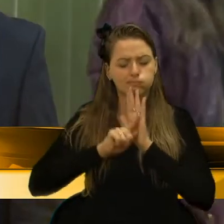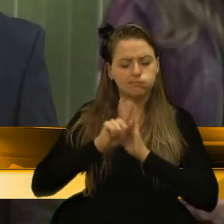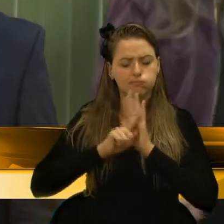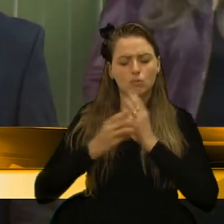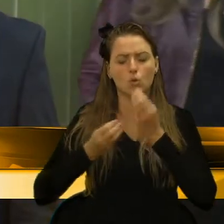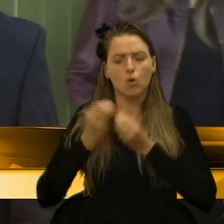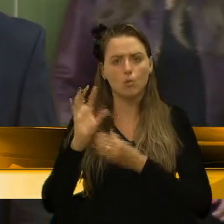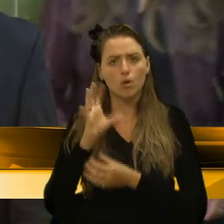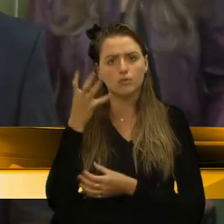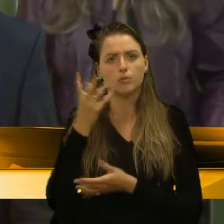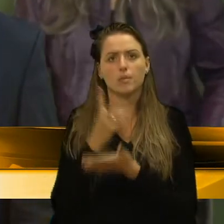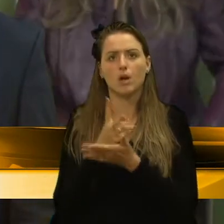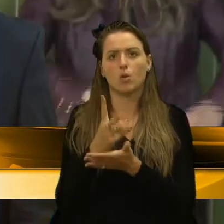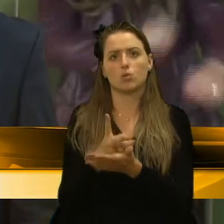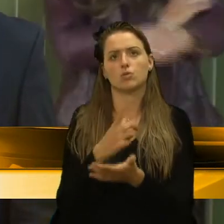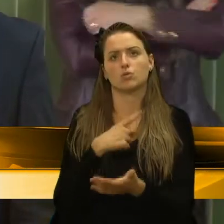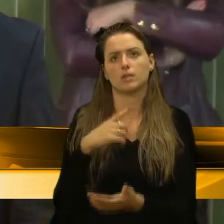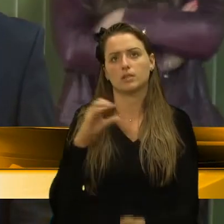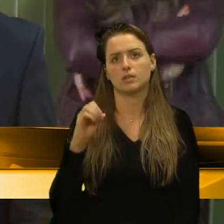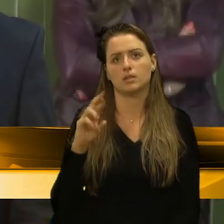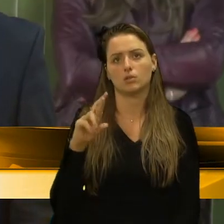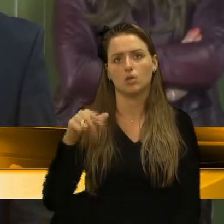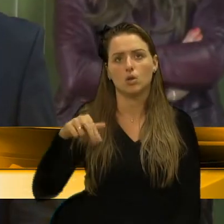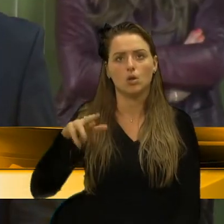financeiras para manter a orquestra,